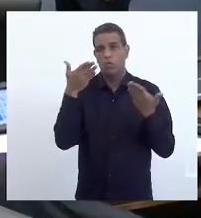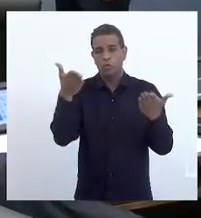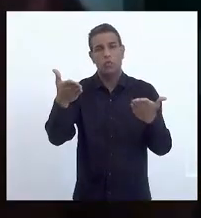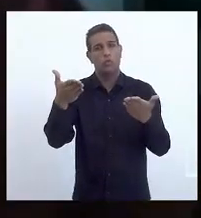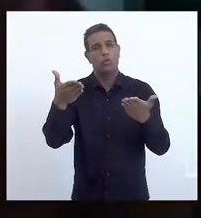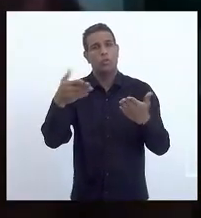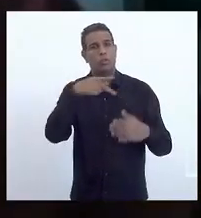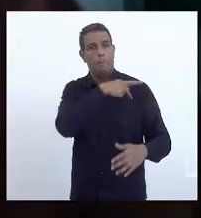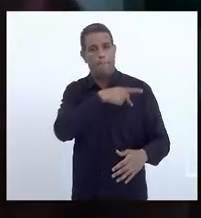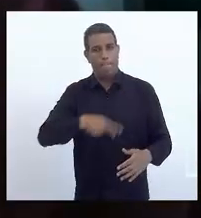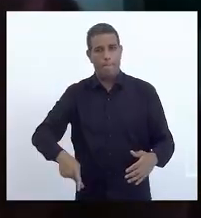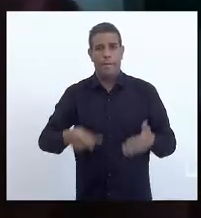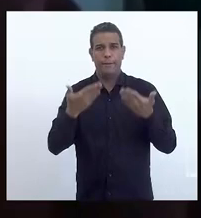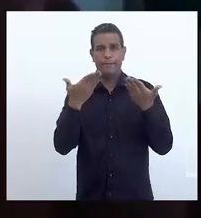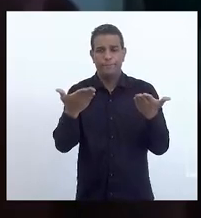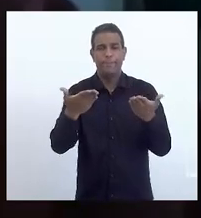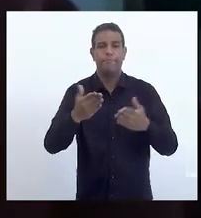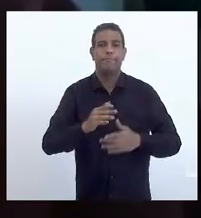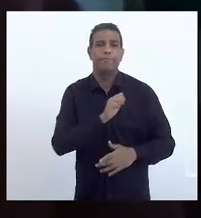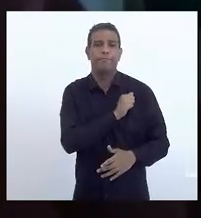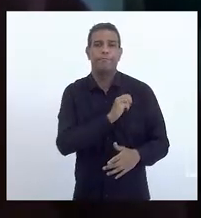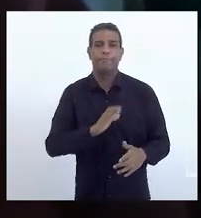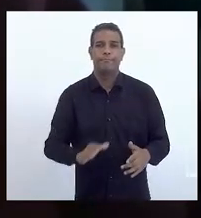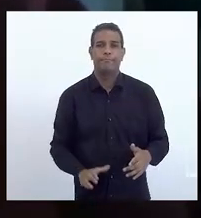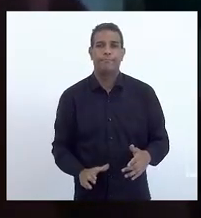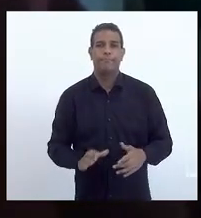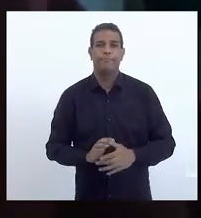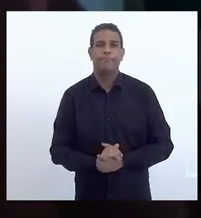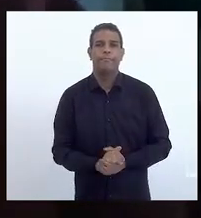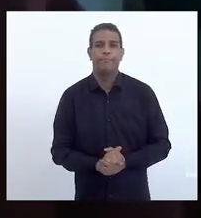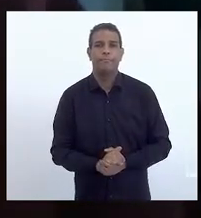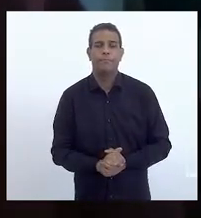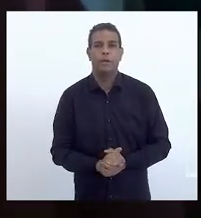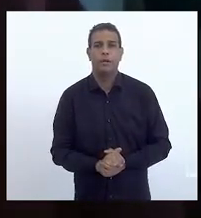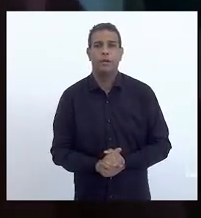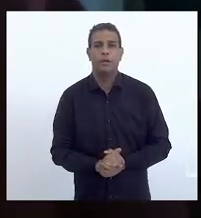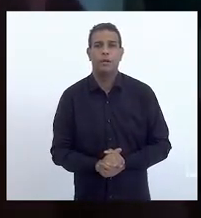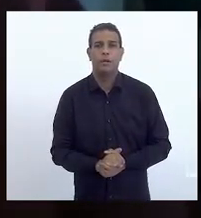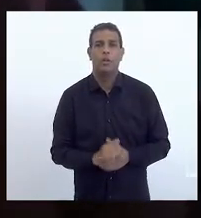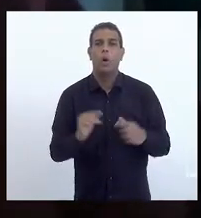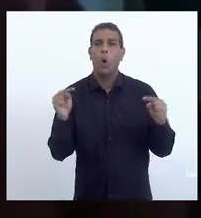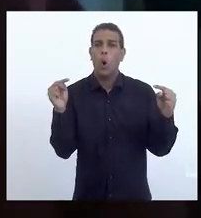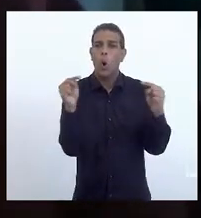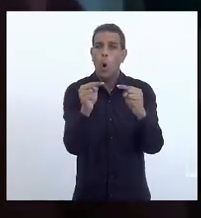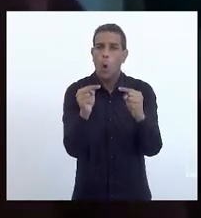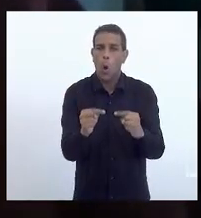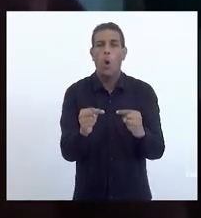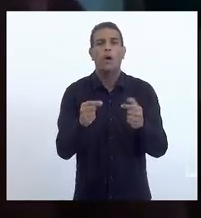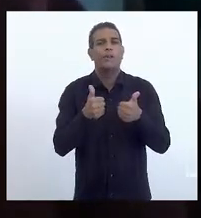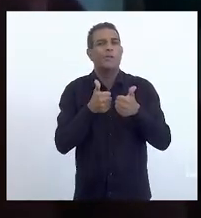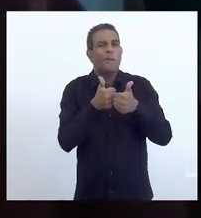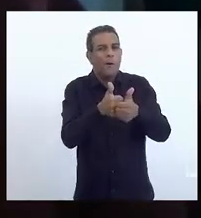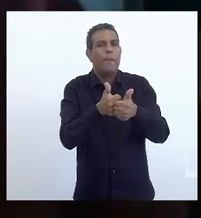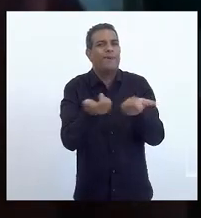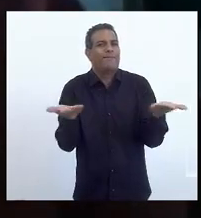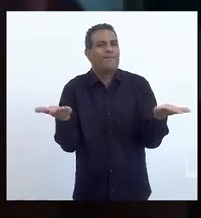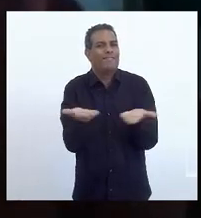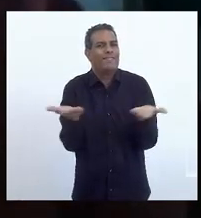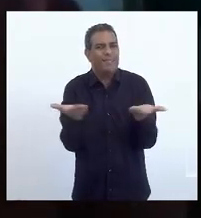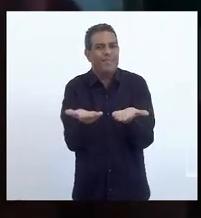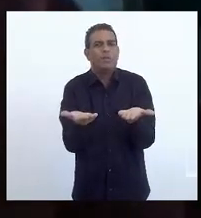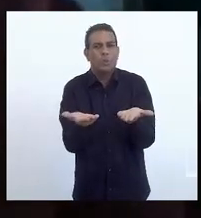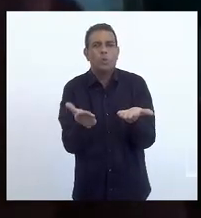Presidente Democrático André Siciliano, parecer é de acompanhar